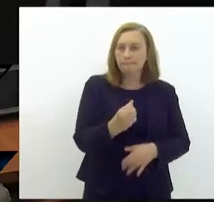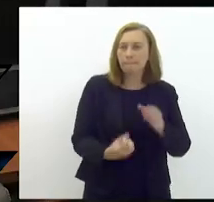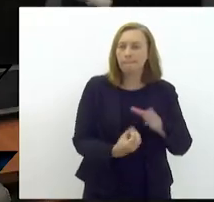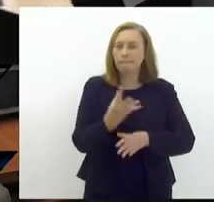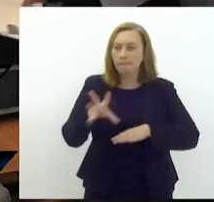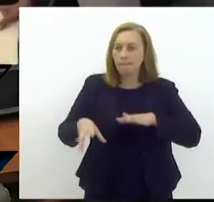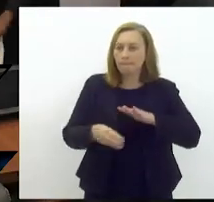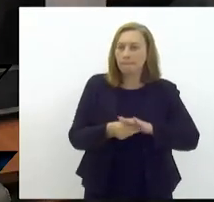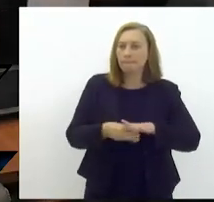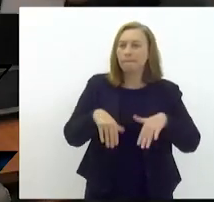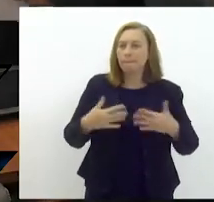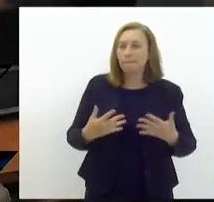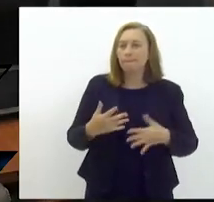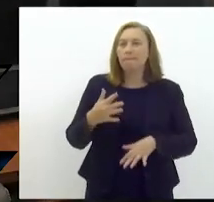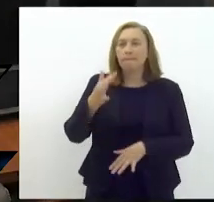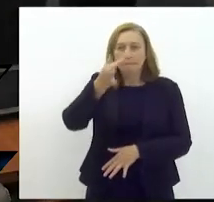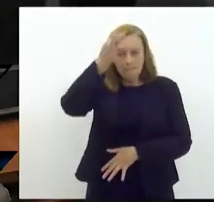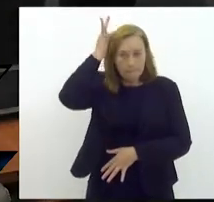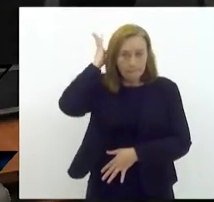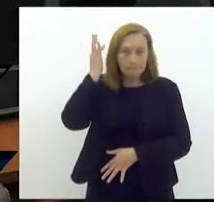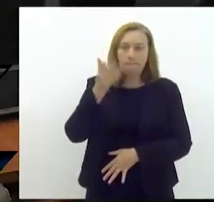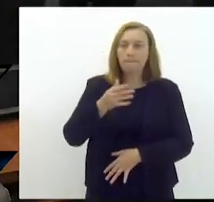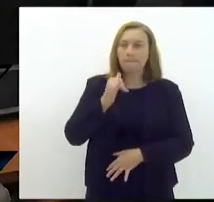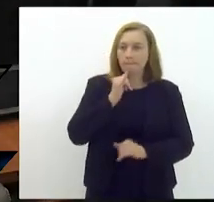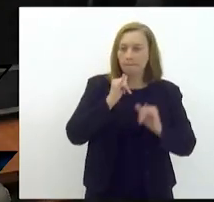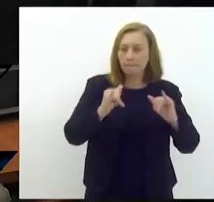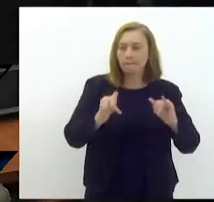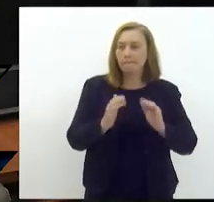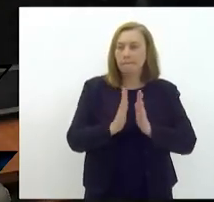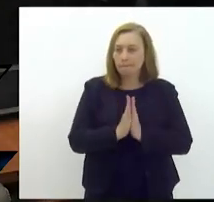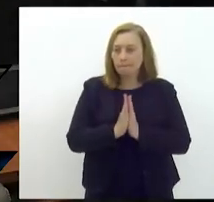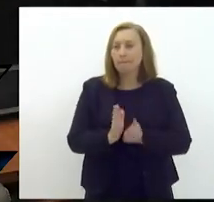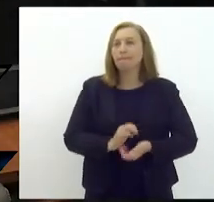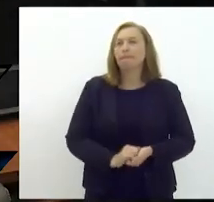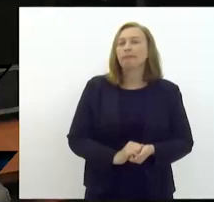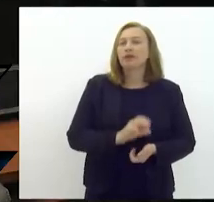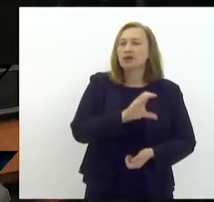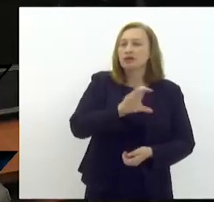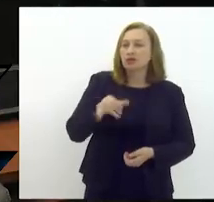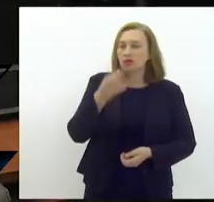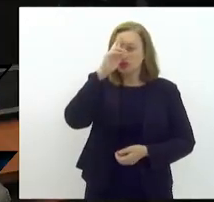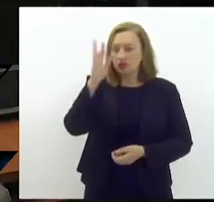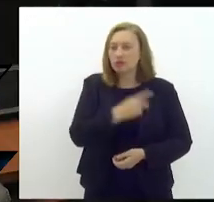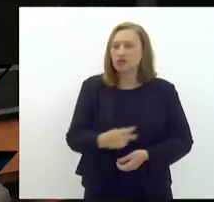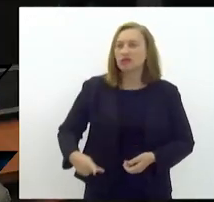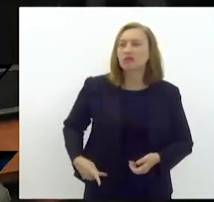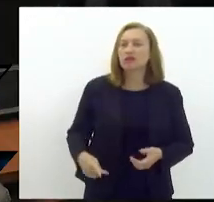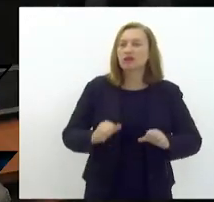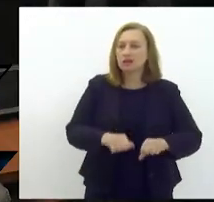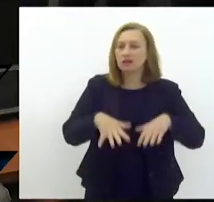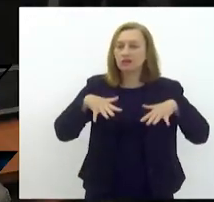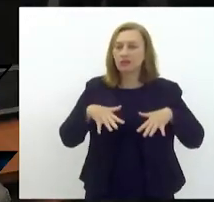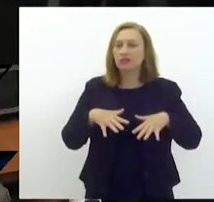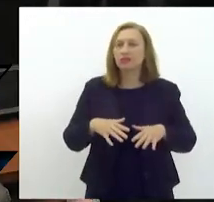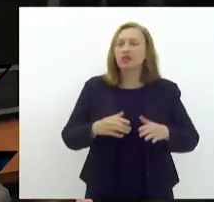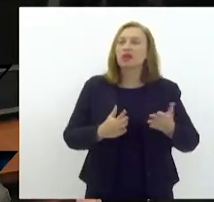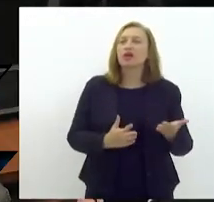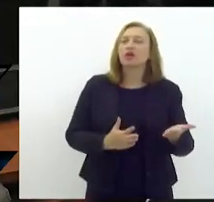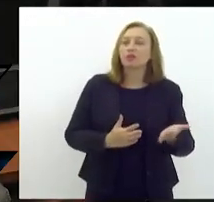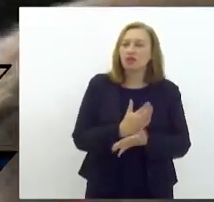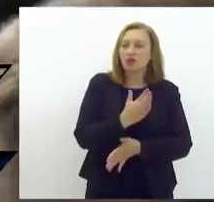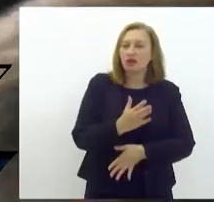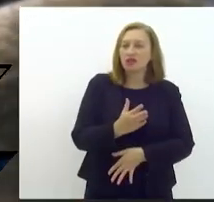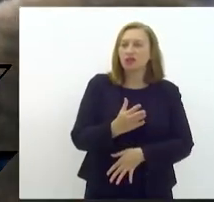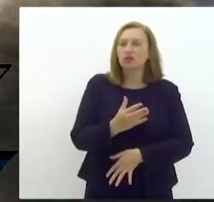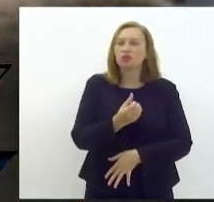Fred Pacheco Deputado por favor parecida ccj então Presidente as emendas de plenário favorável as emendas